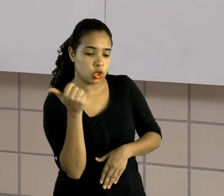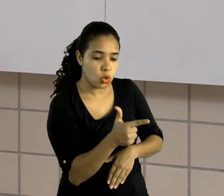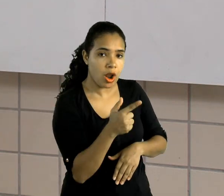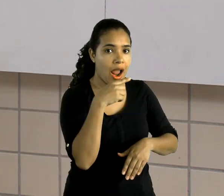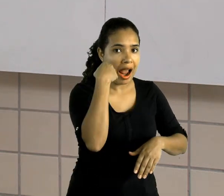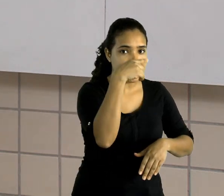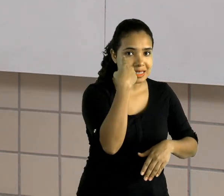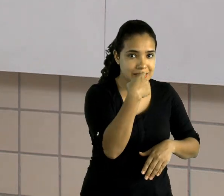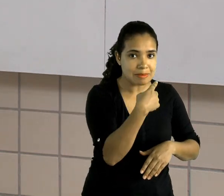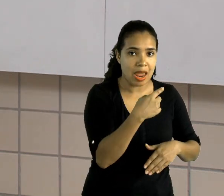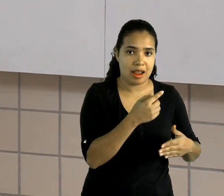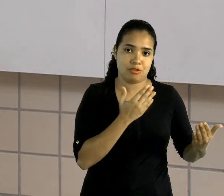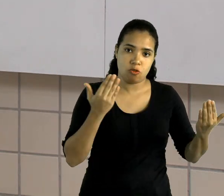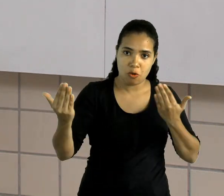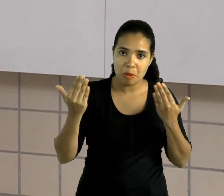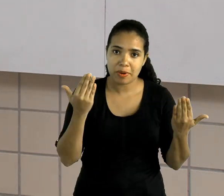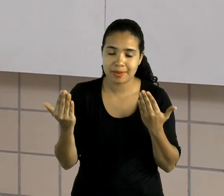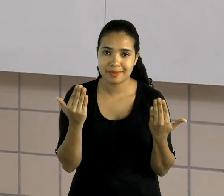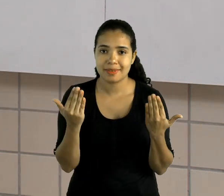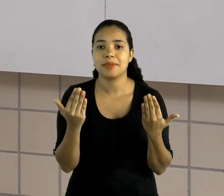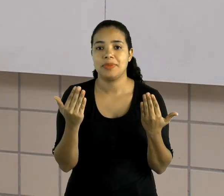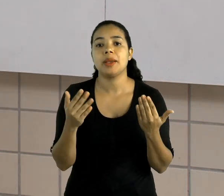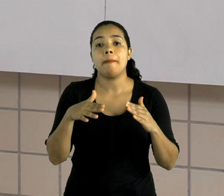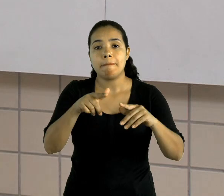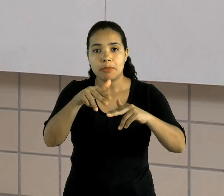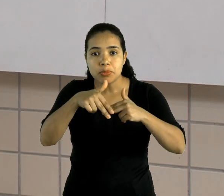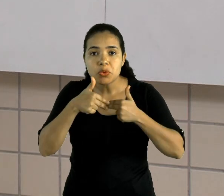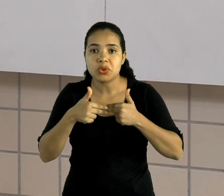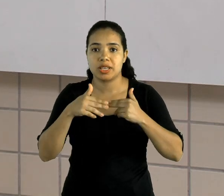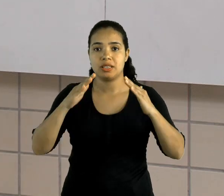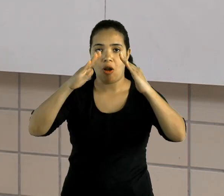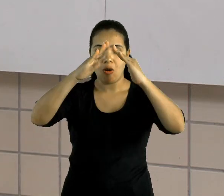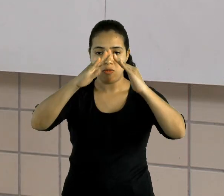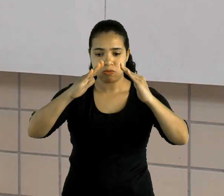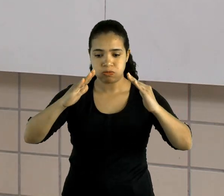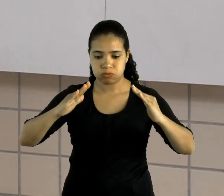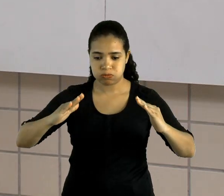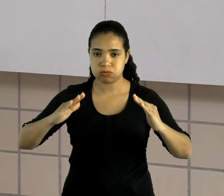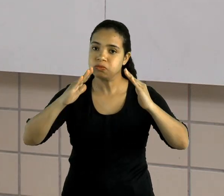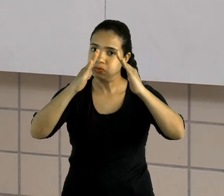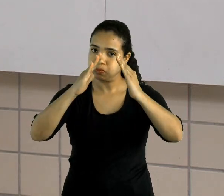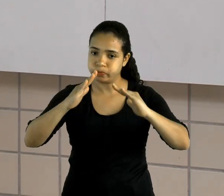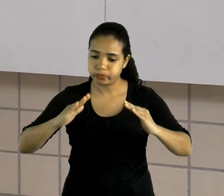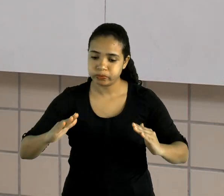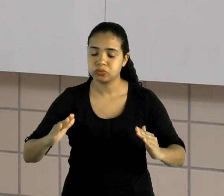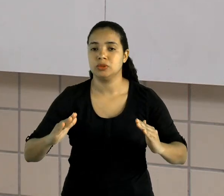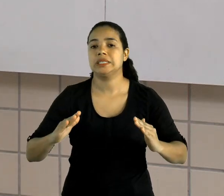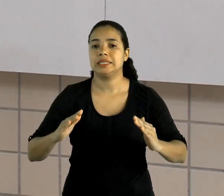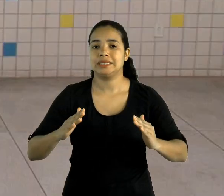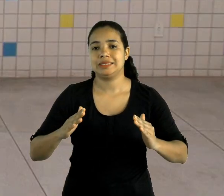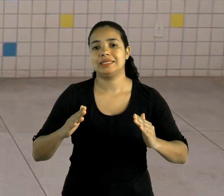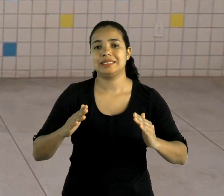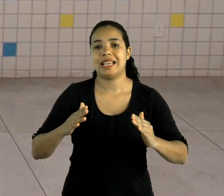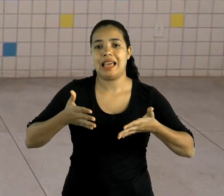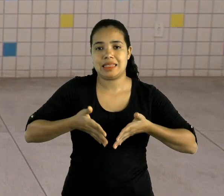nossa pirâmide ela tem um corpo mais estreito, pouco mais estreito que a nossa